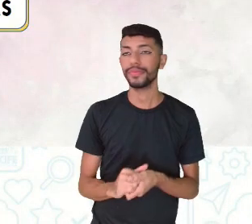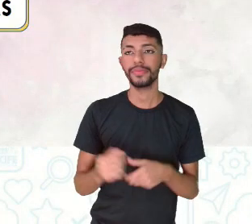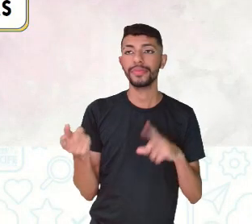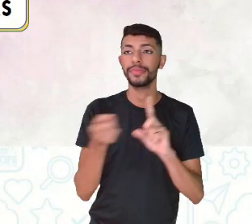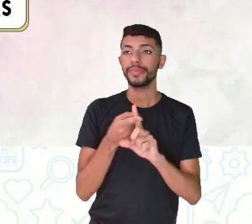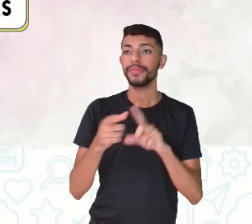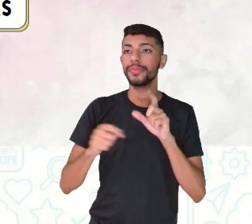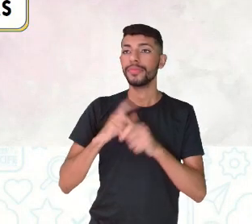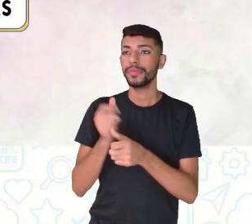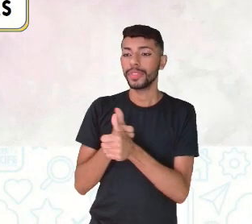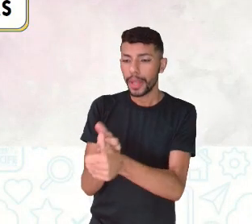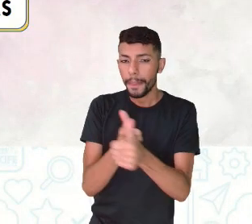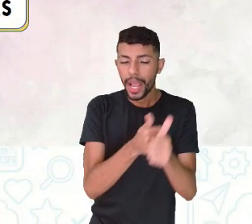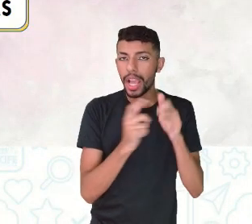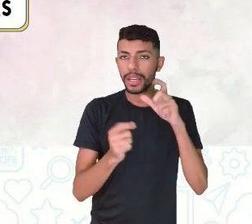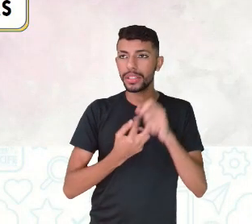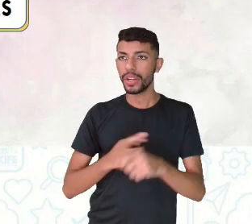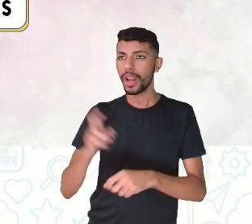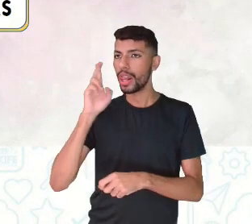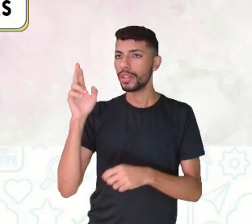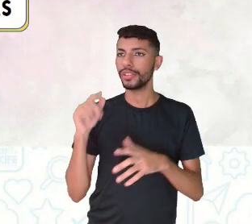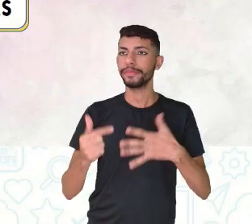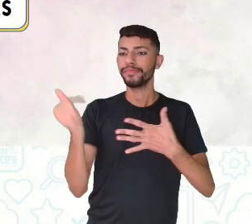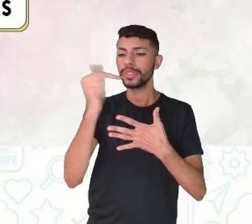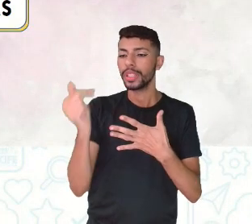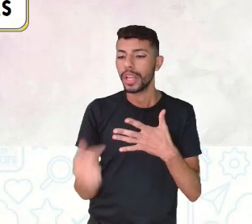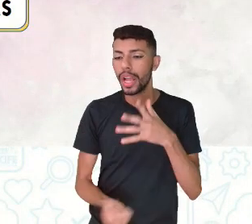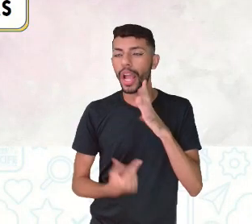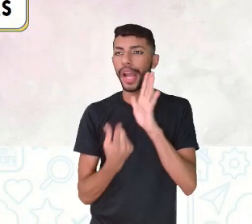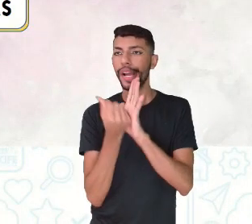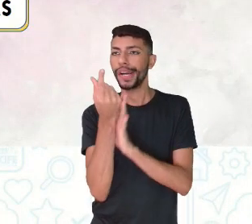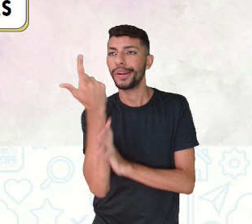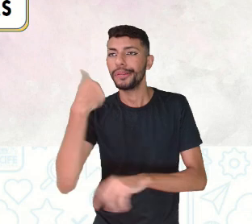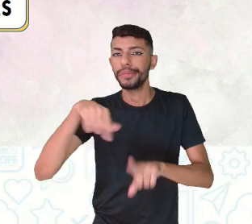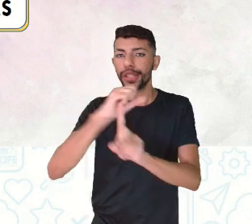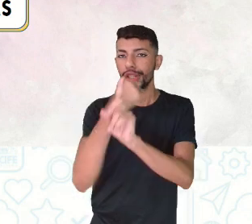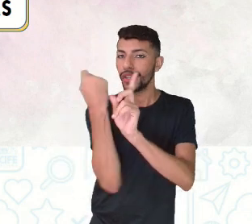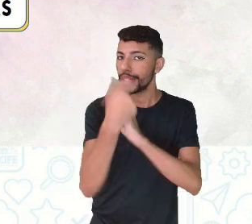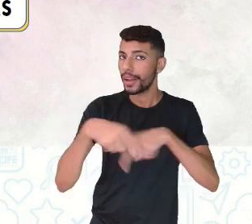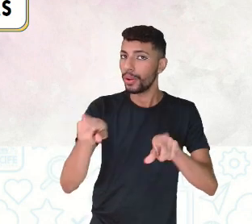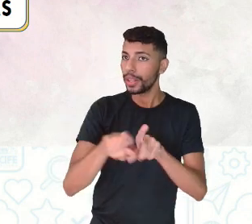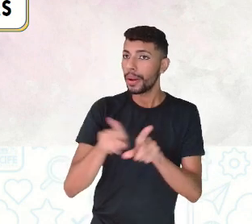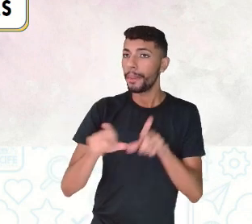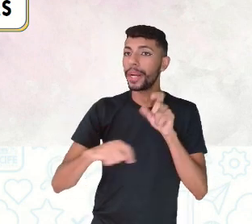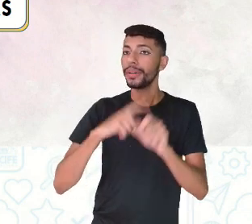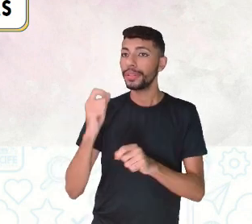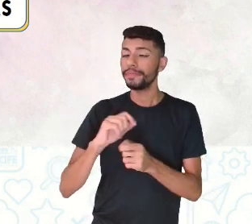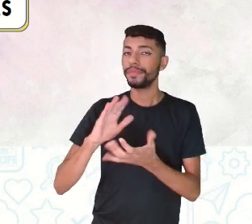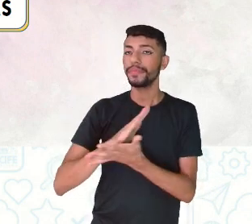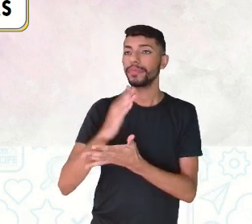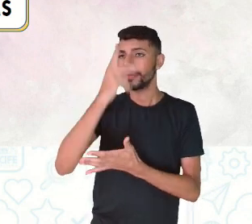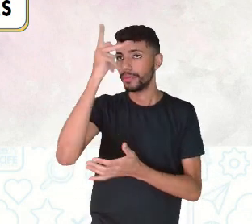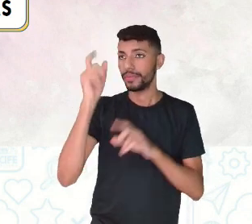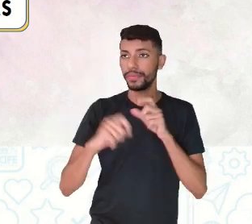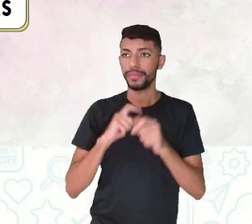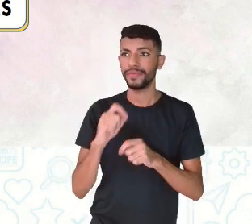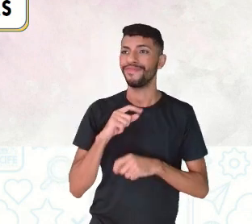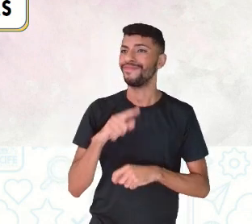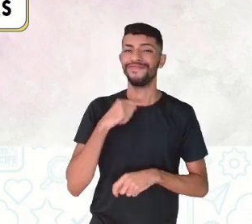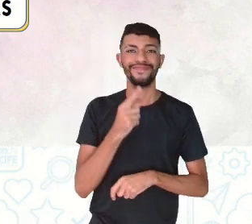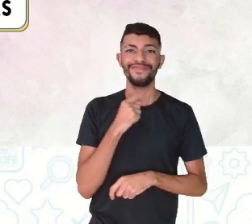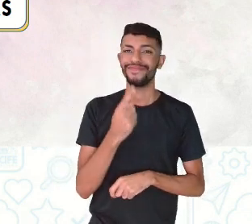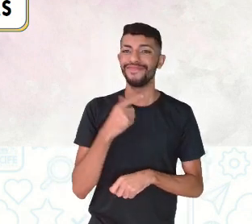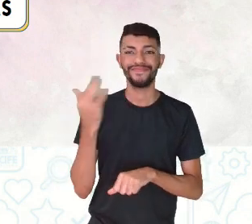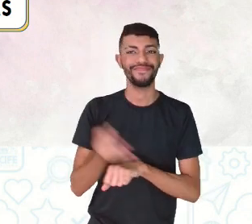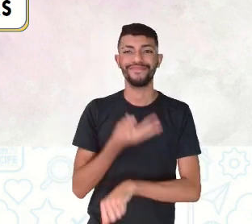Perseguição religiosa, questões econômicas e sociais. Fizeram essas pessoas falarem assim, não dá mais para mim